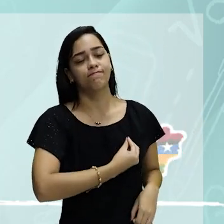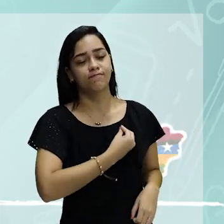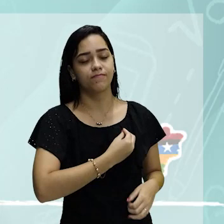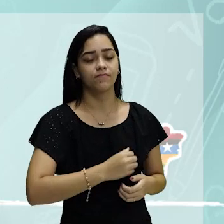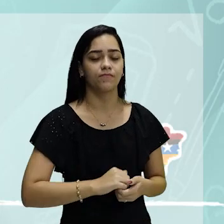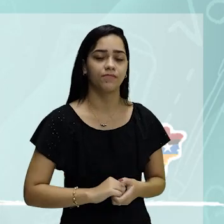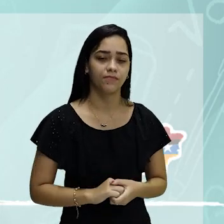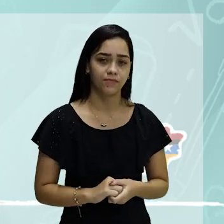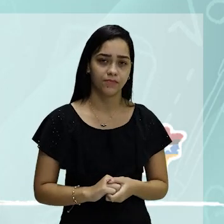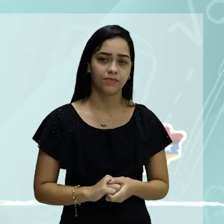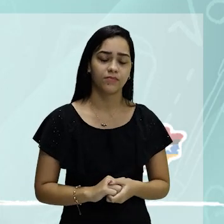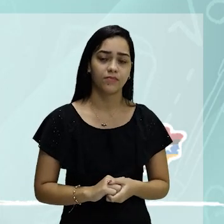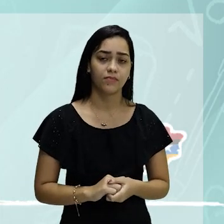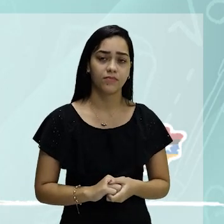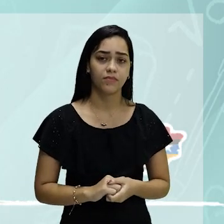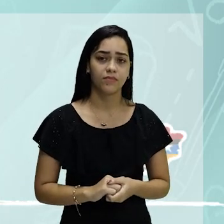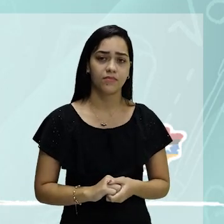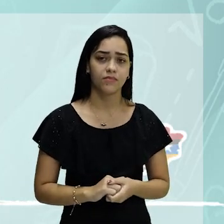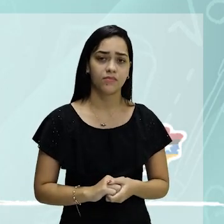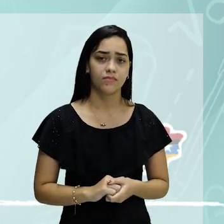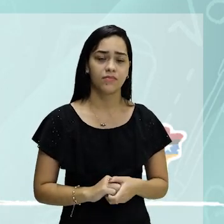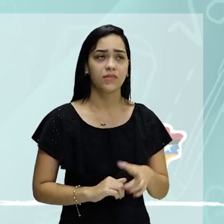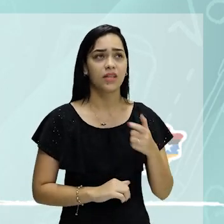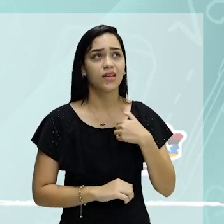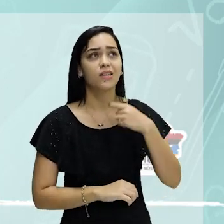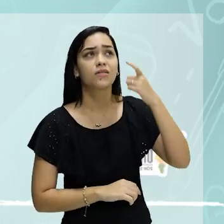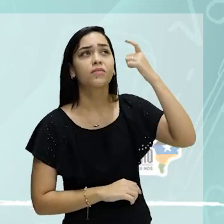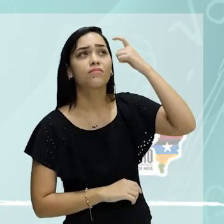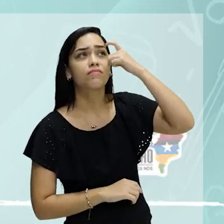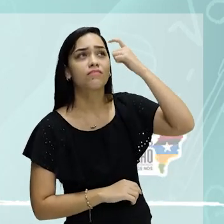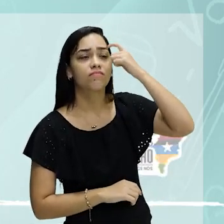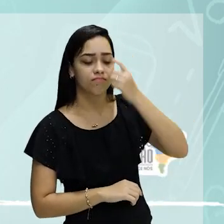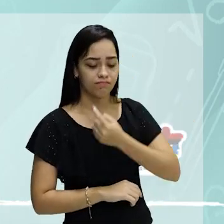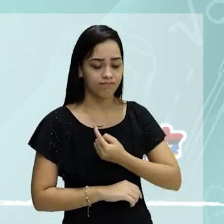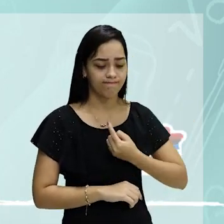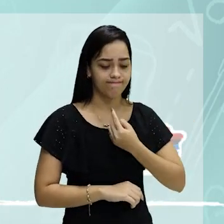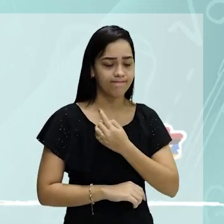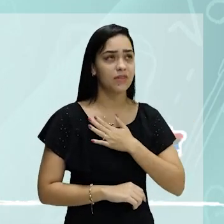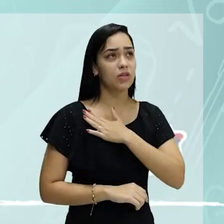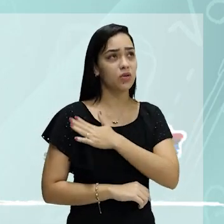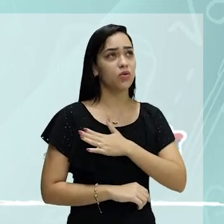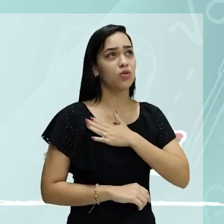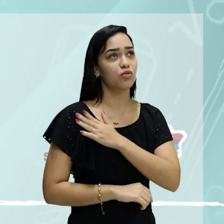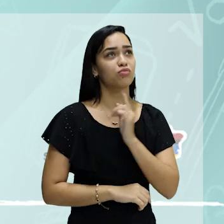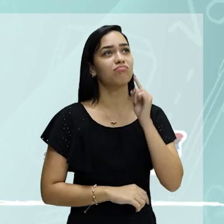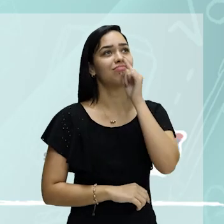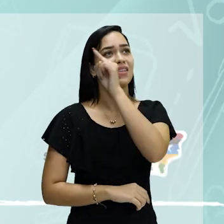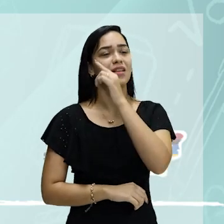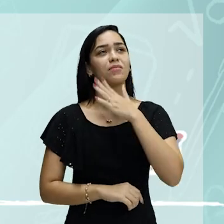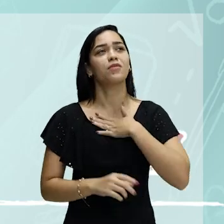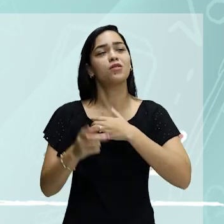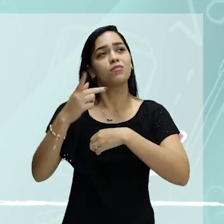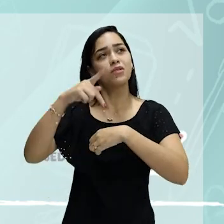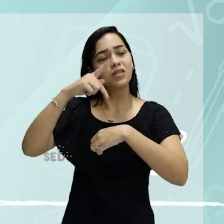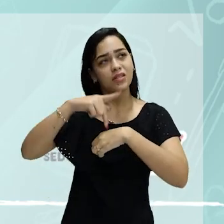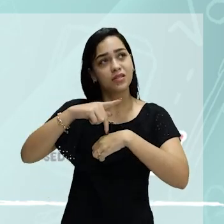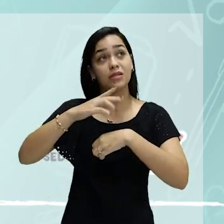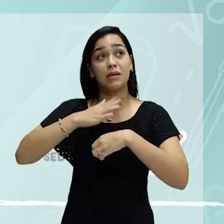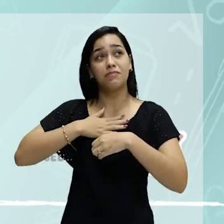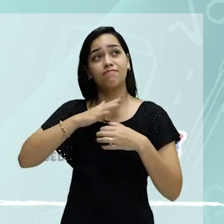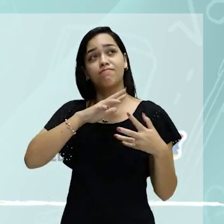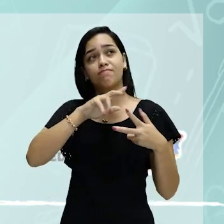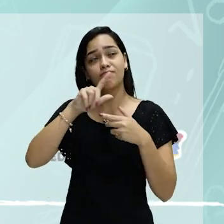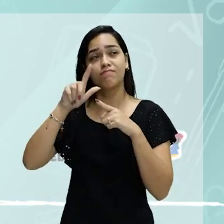vidas mais amores. Em cismar sozinho à noite, mais prazer eu encontro eu lá. Minha terra